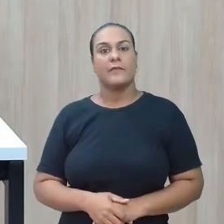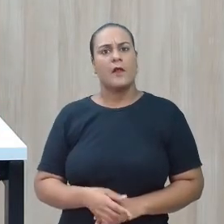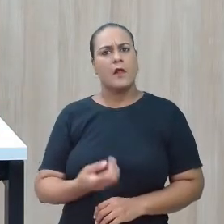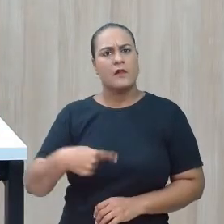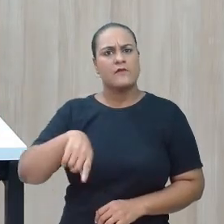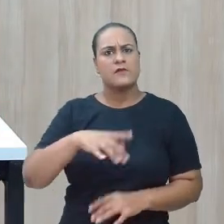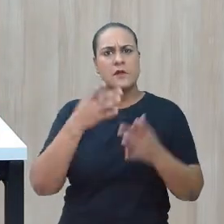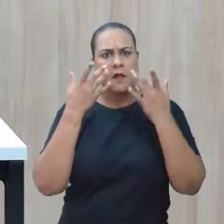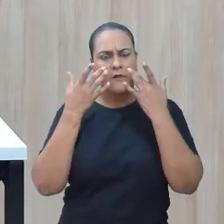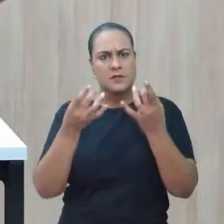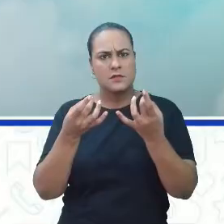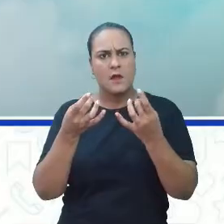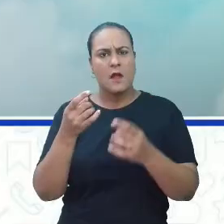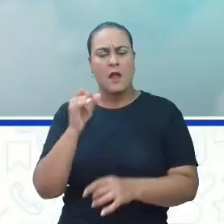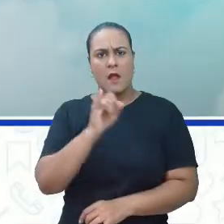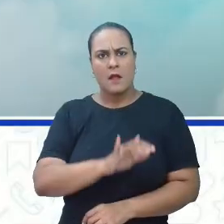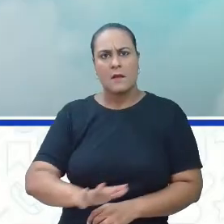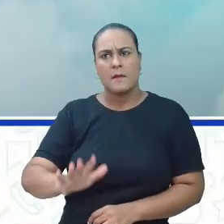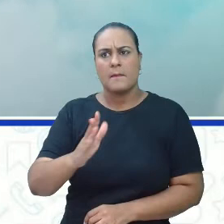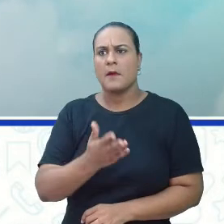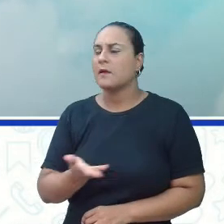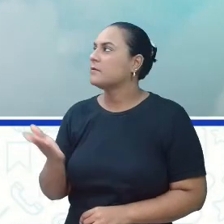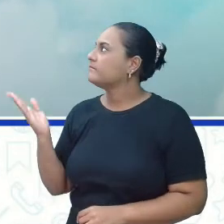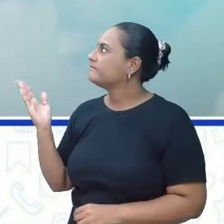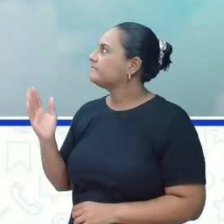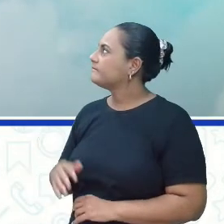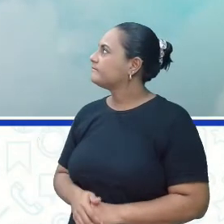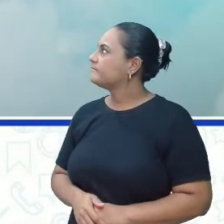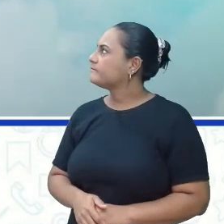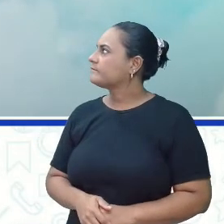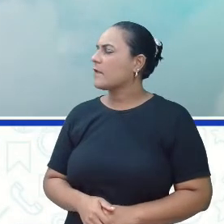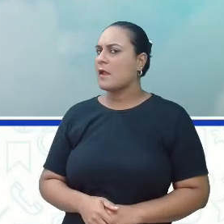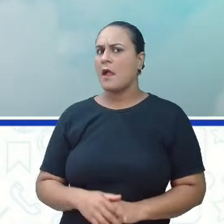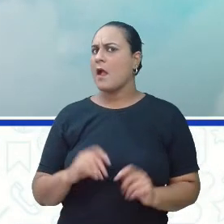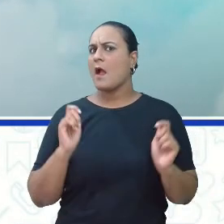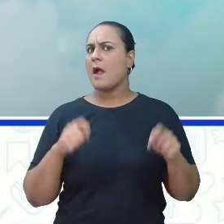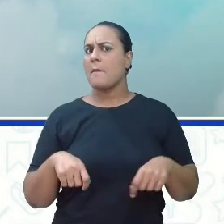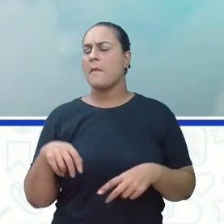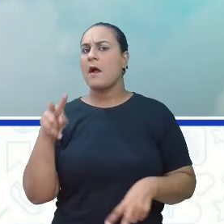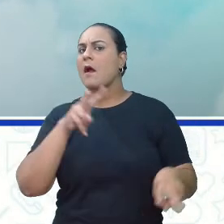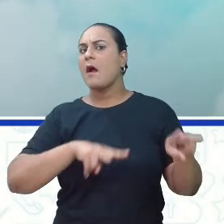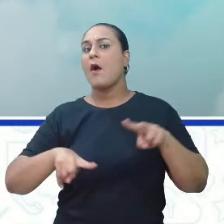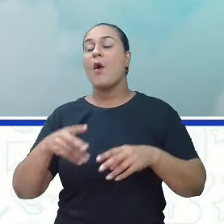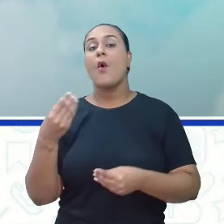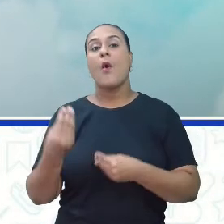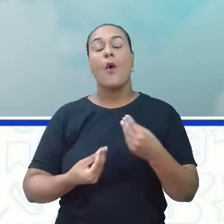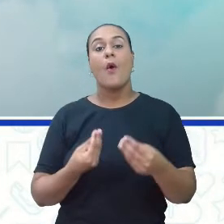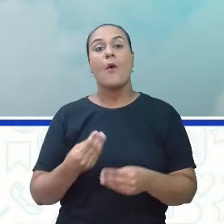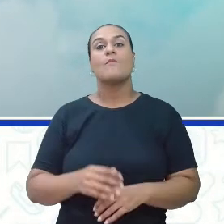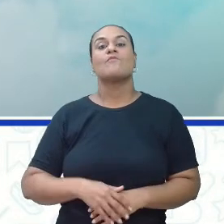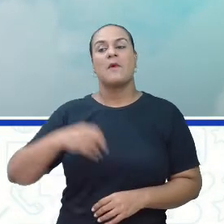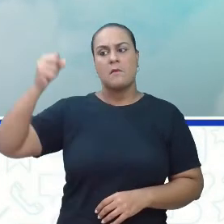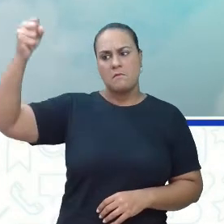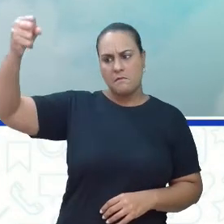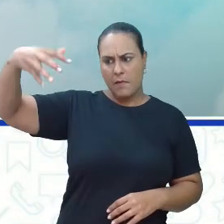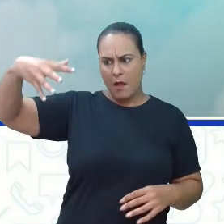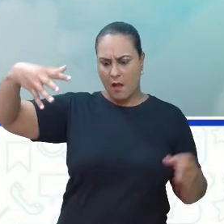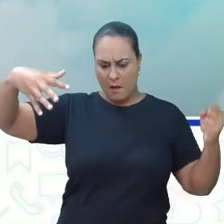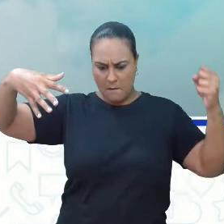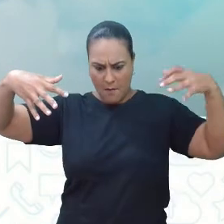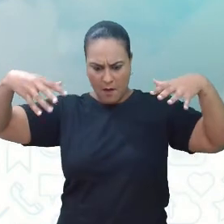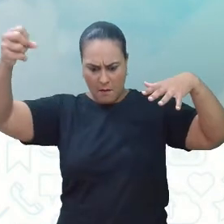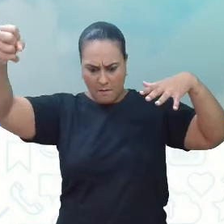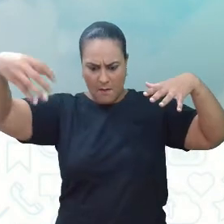dessa tela, mostrando que para a gente poder enxergar, se faz necessário que a luz ilumine o